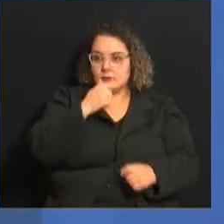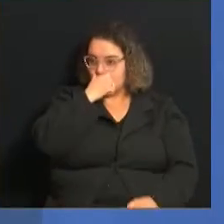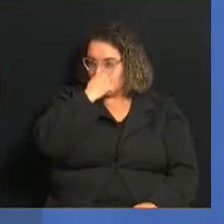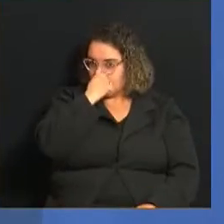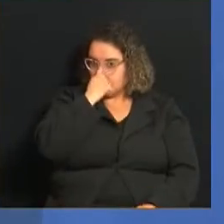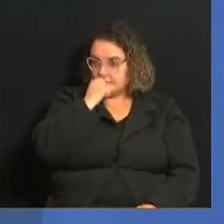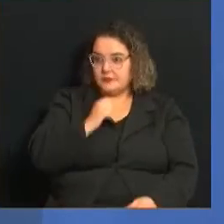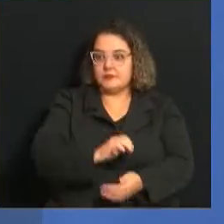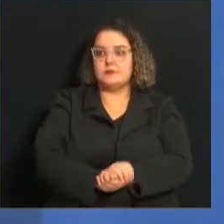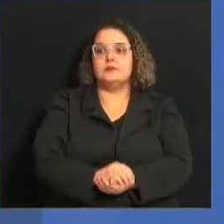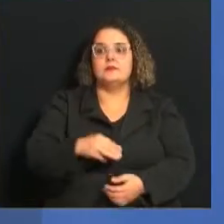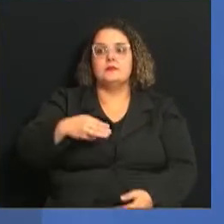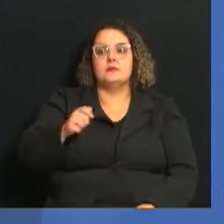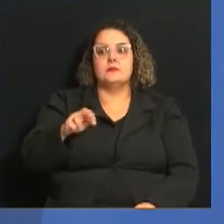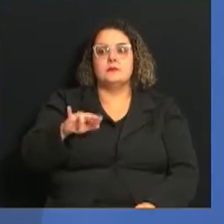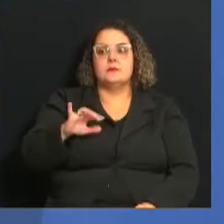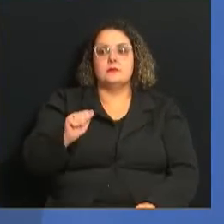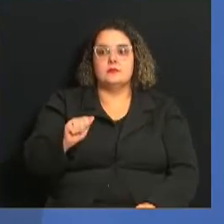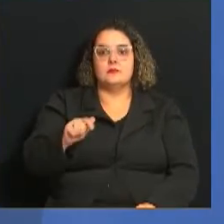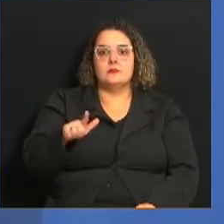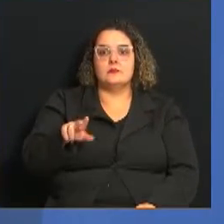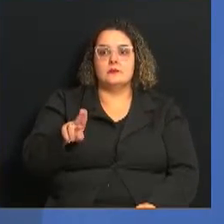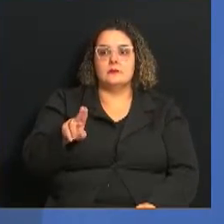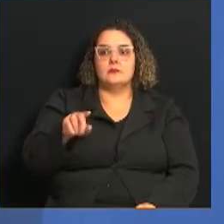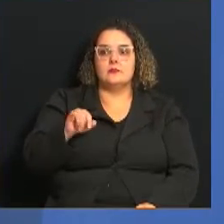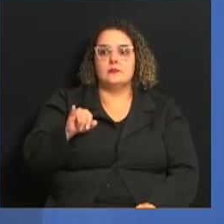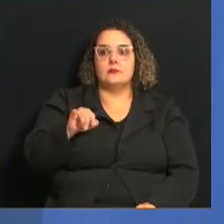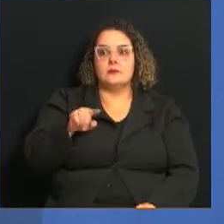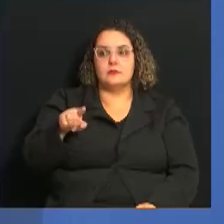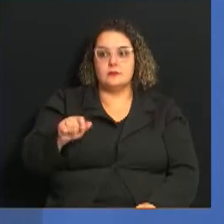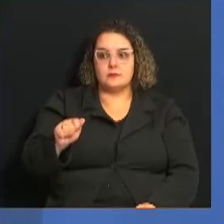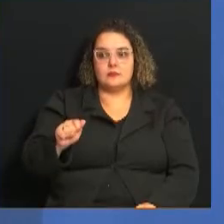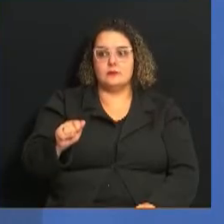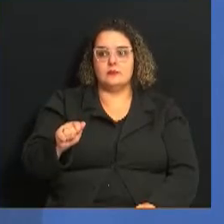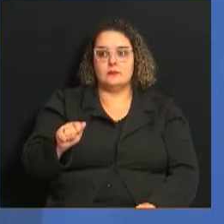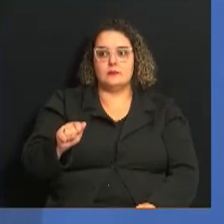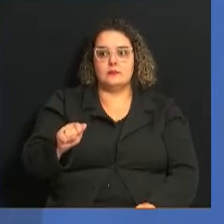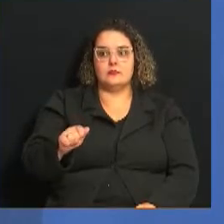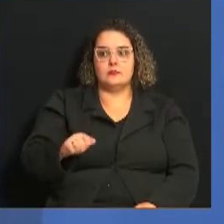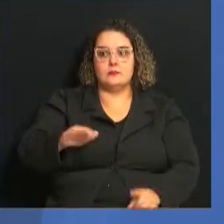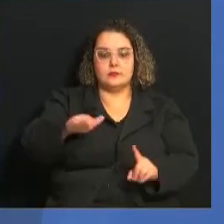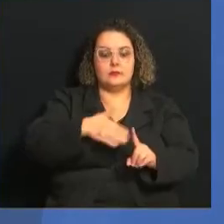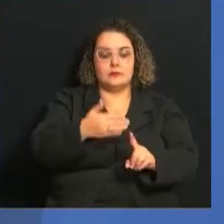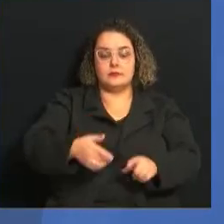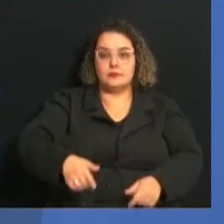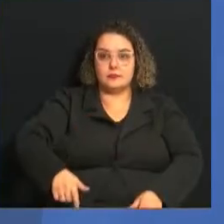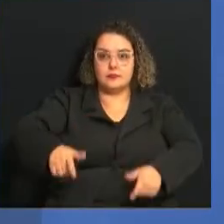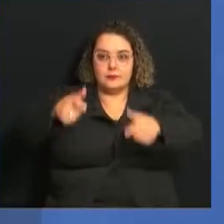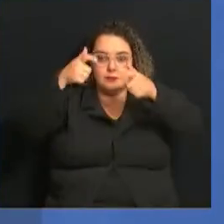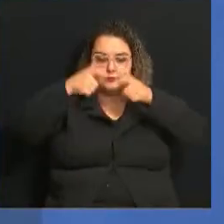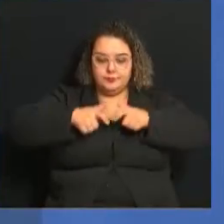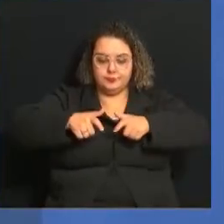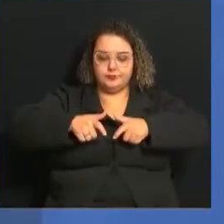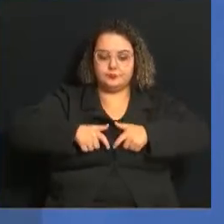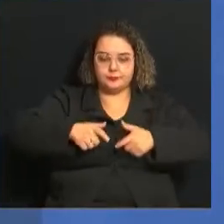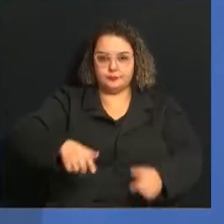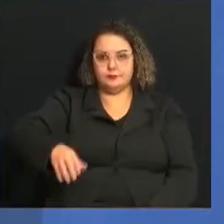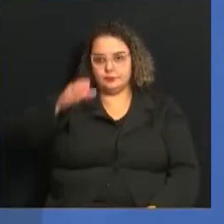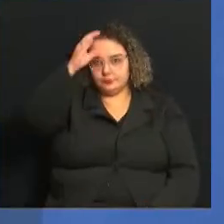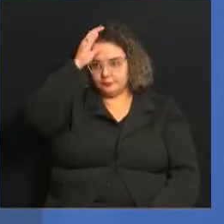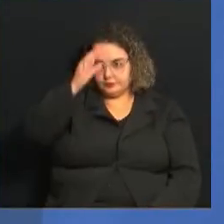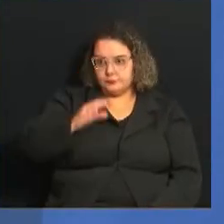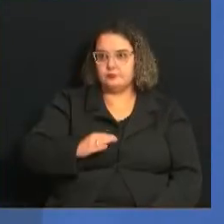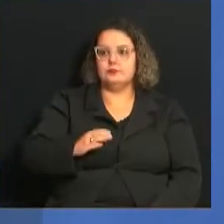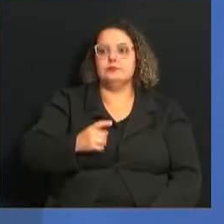Maria Luísa Moretti. A homenagem será com aí o título de cidadã campineira, que será concedido